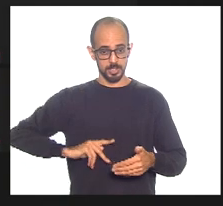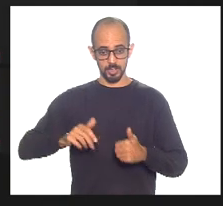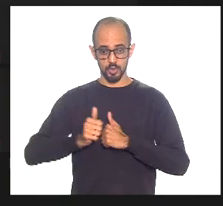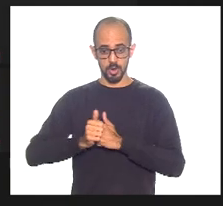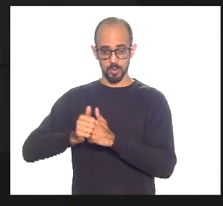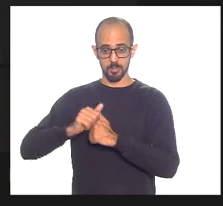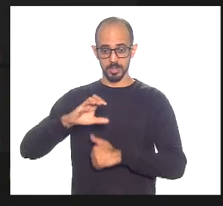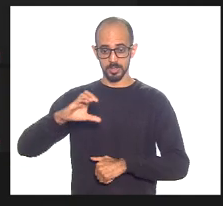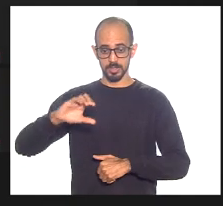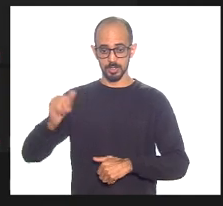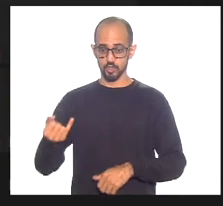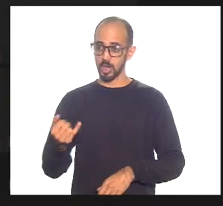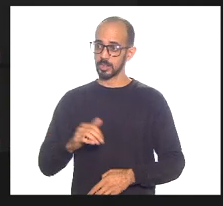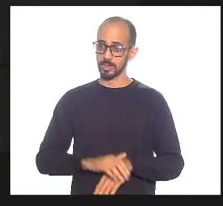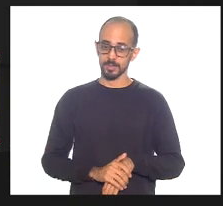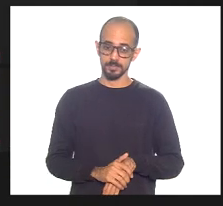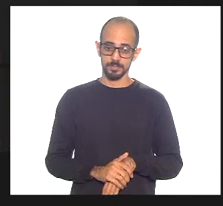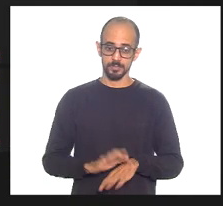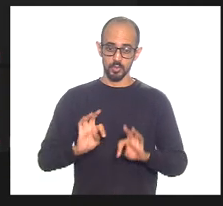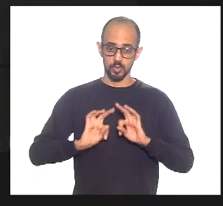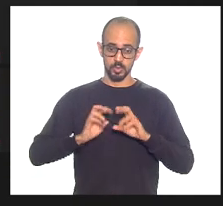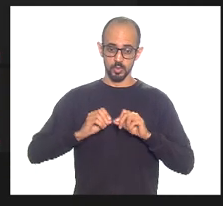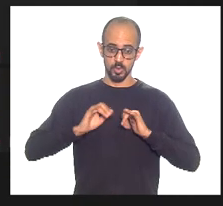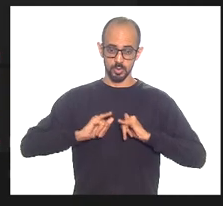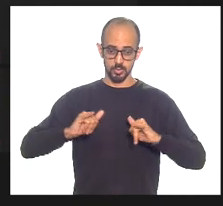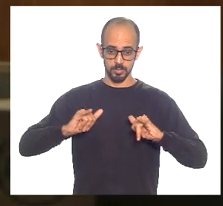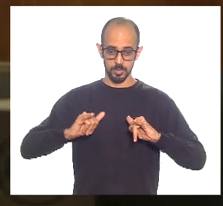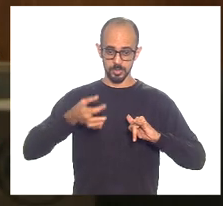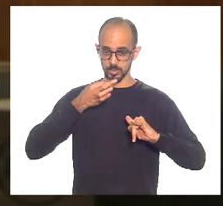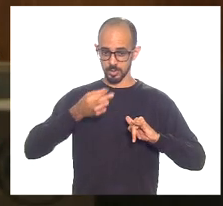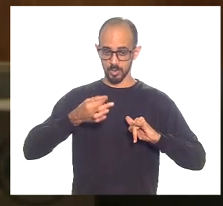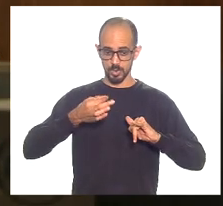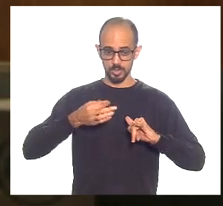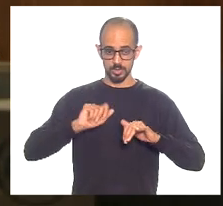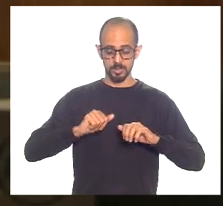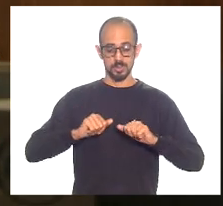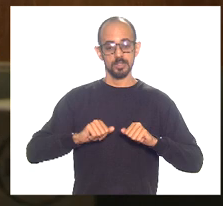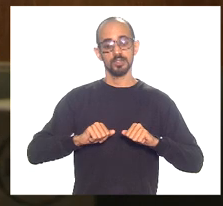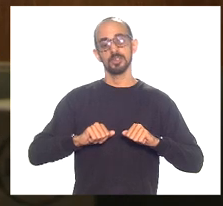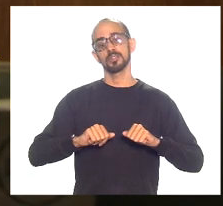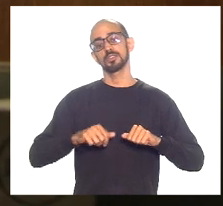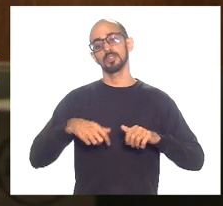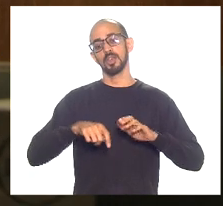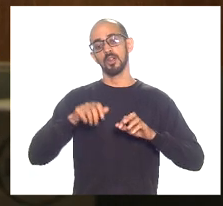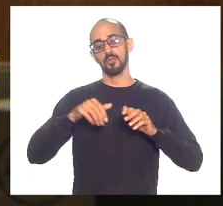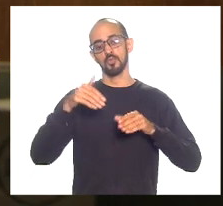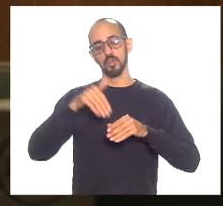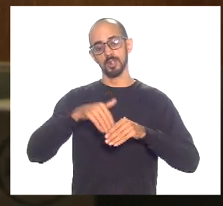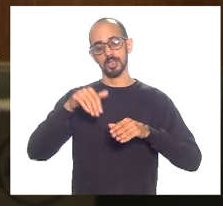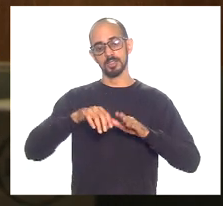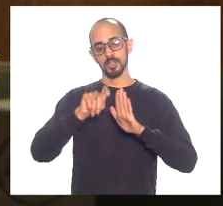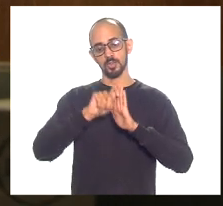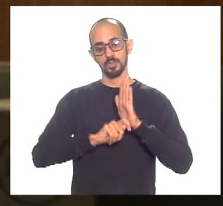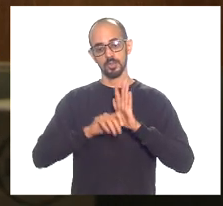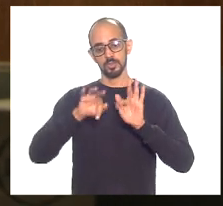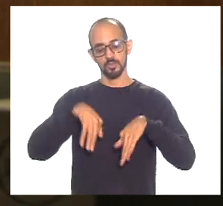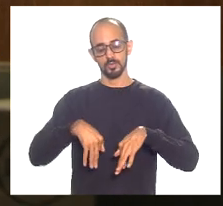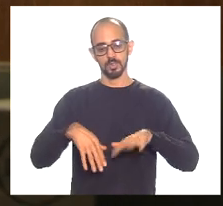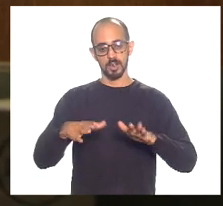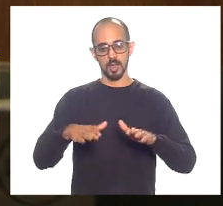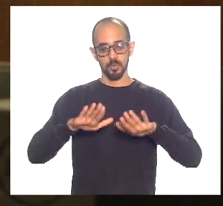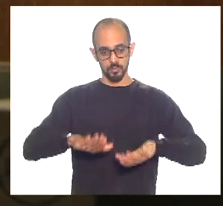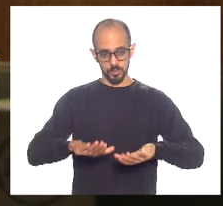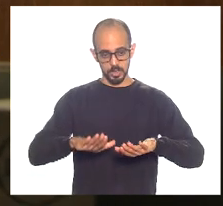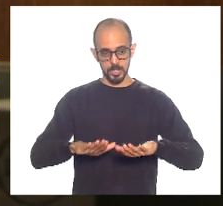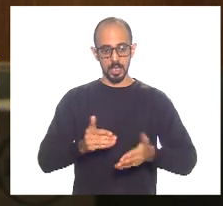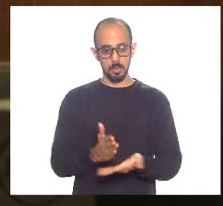CCJ. Com os pareceres emitidos em votação, substitutivo conforme o final de redação que a presidência defere. Senhores que aprovam, permaneçam